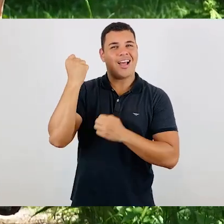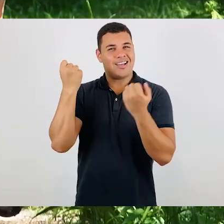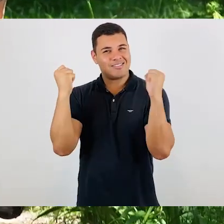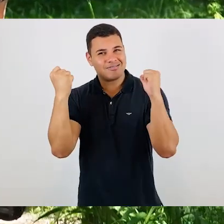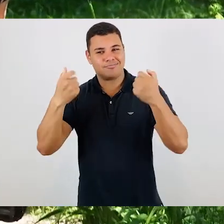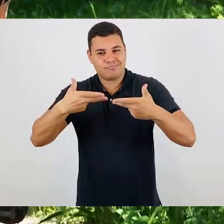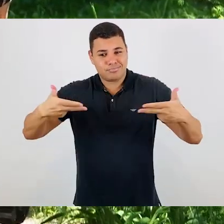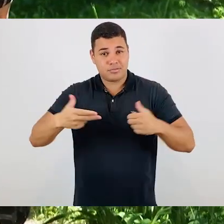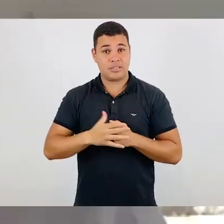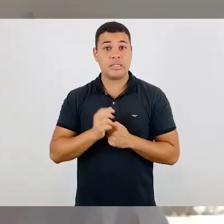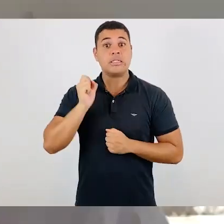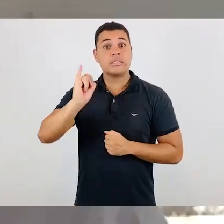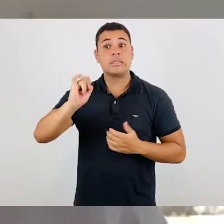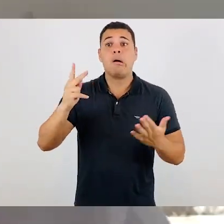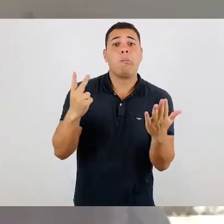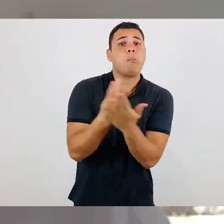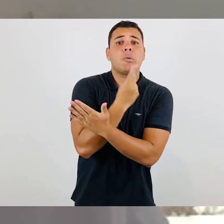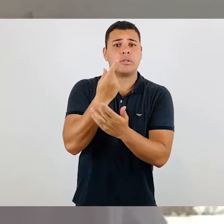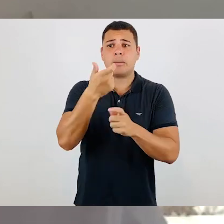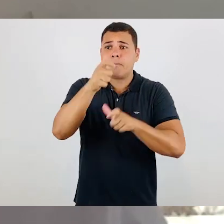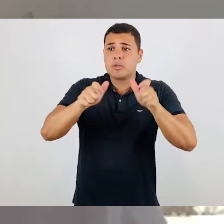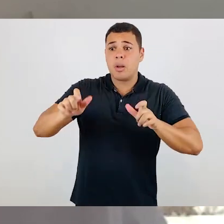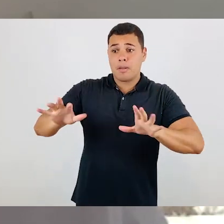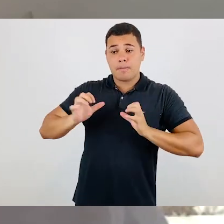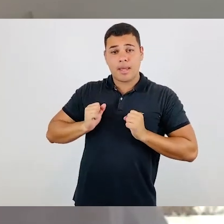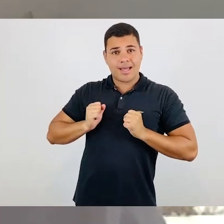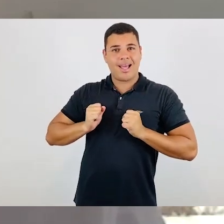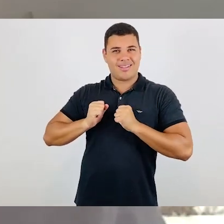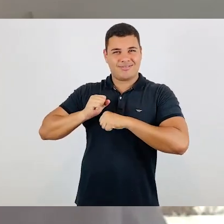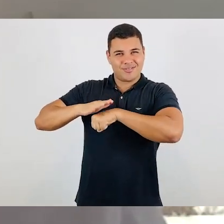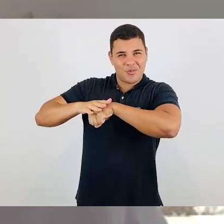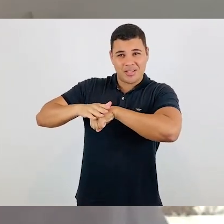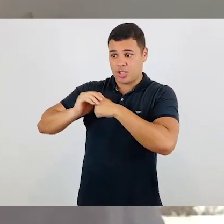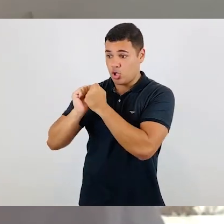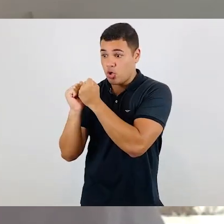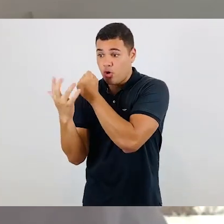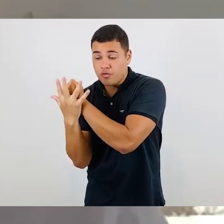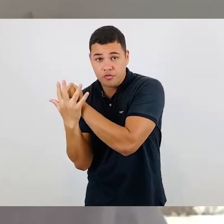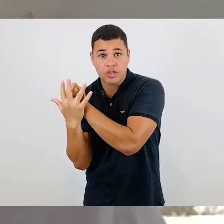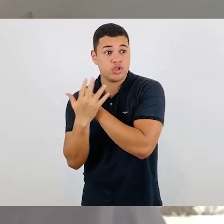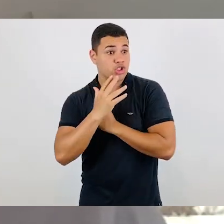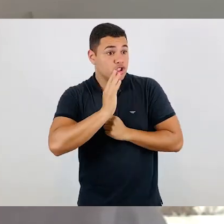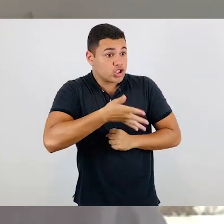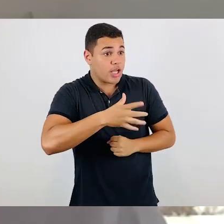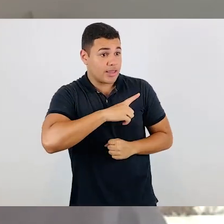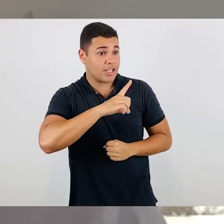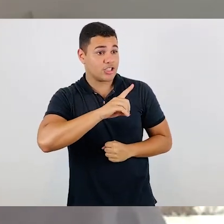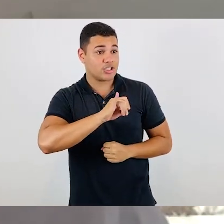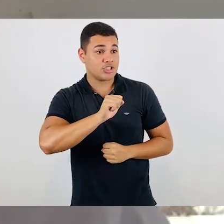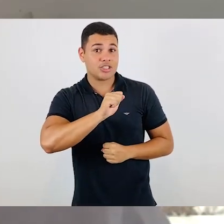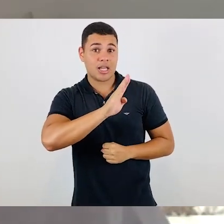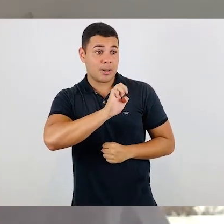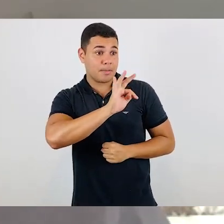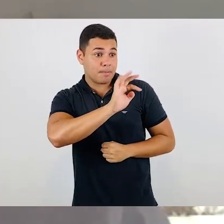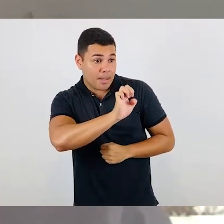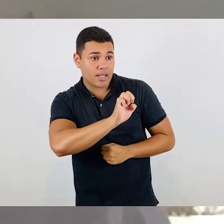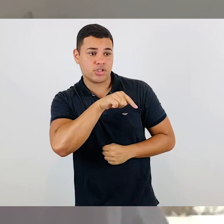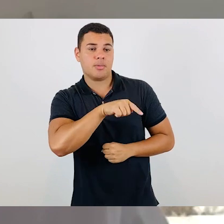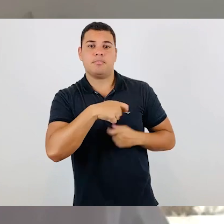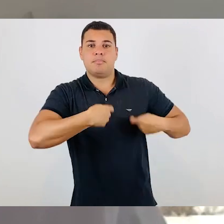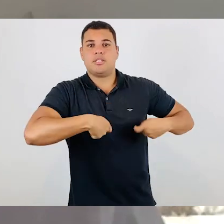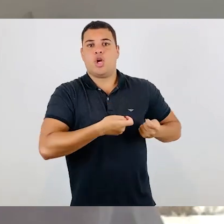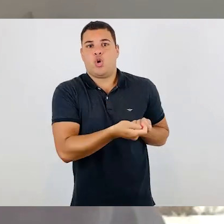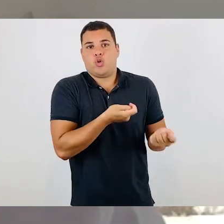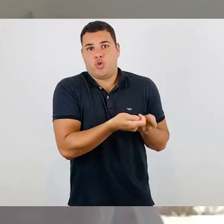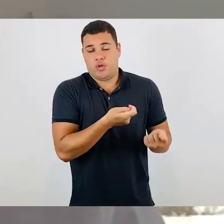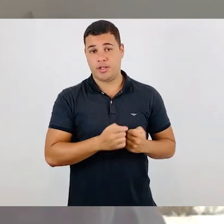benefícios de uma boa saúde e que se porventura ela venha pegar o Covid ou qualquer outra infecção, que esse estado diabético, inflamatório,